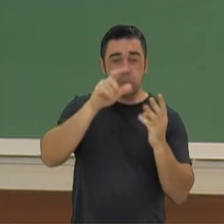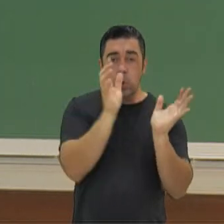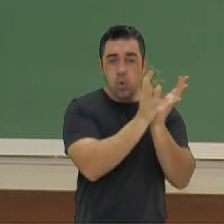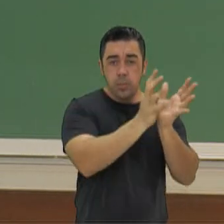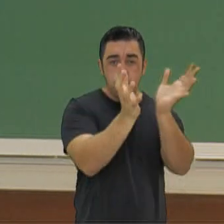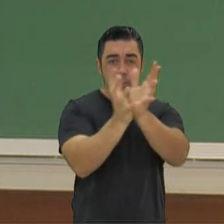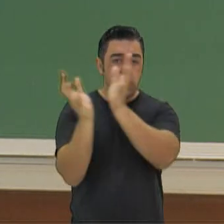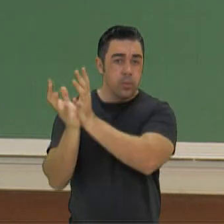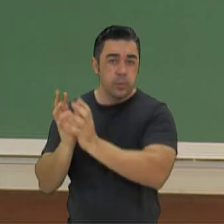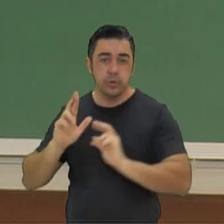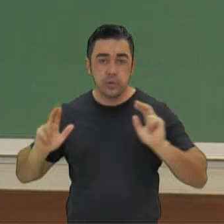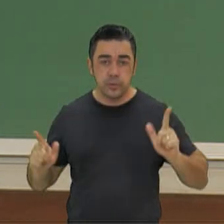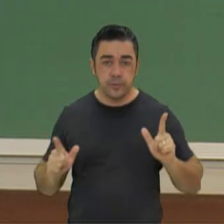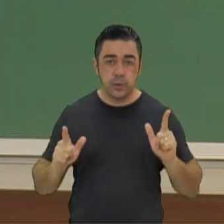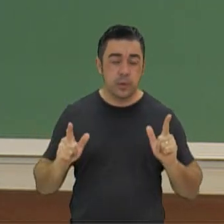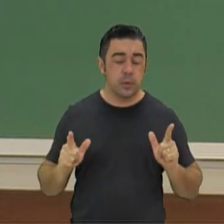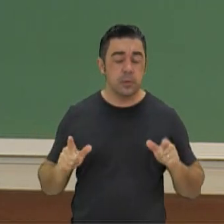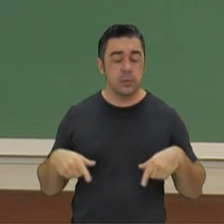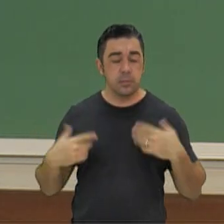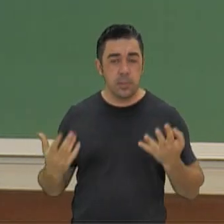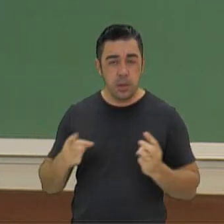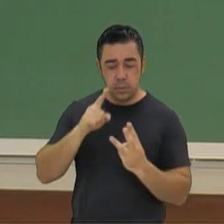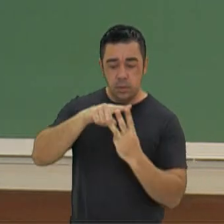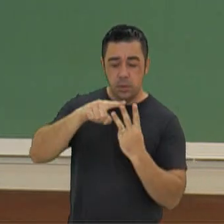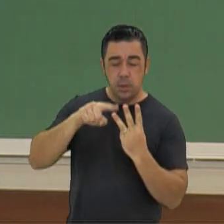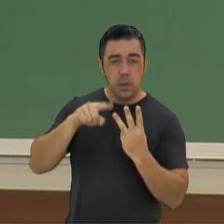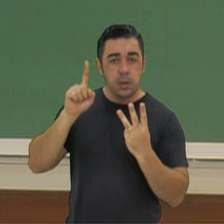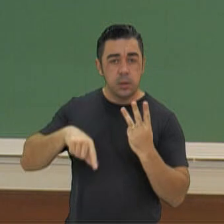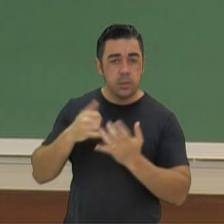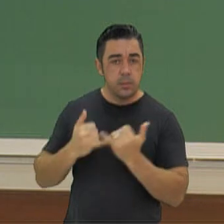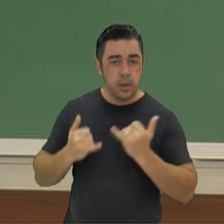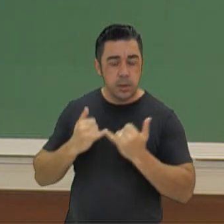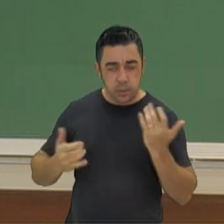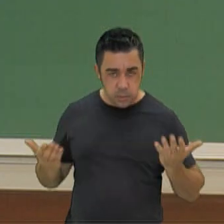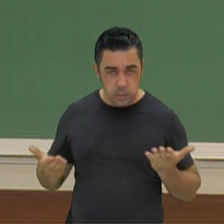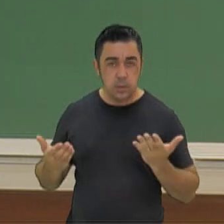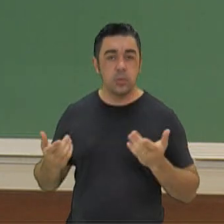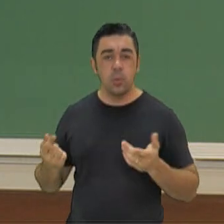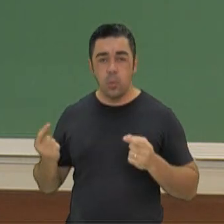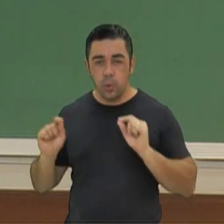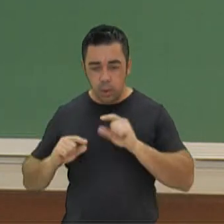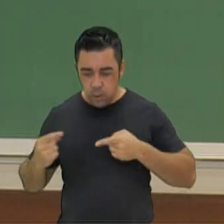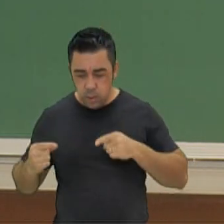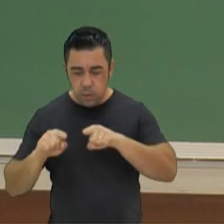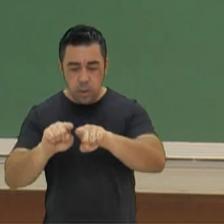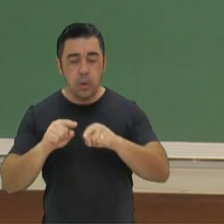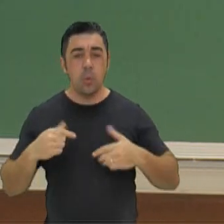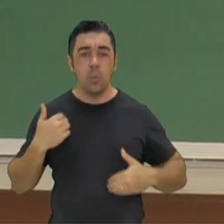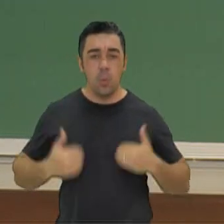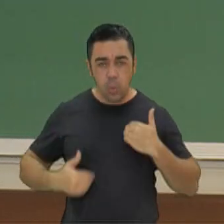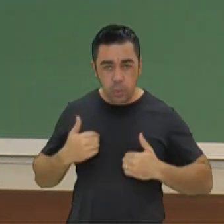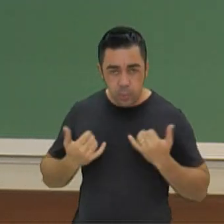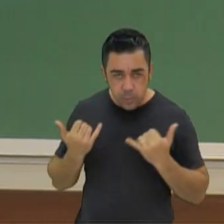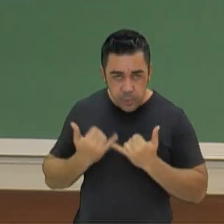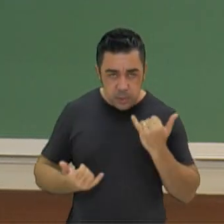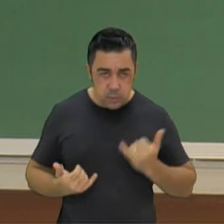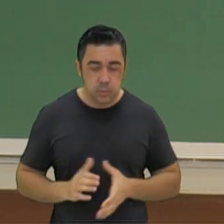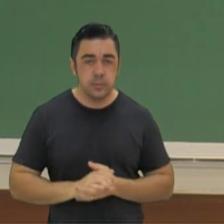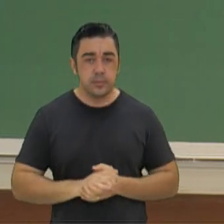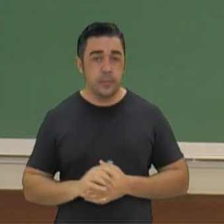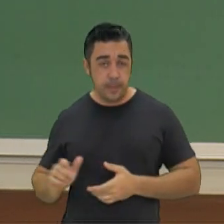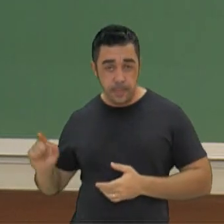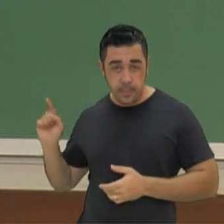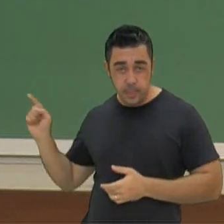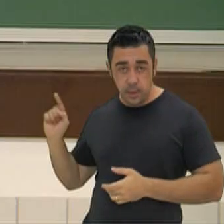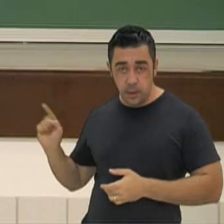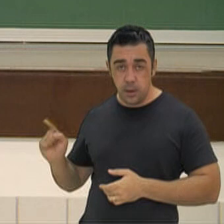no ictiosauro, no tubarão e no golfinho, que eles são muito semelhantes morfologicamente. Tá? Então, esse gráfico